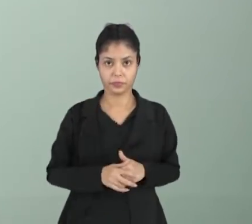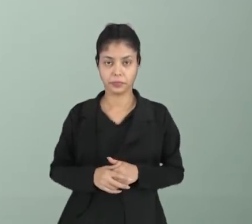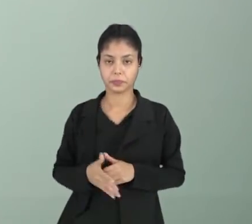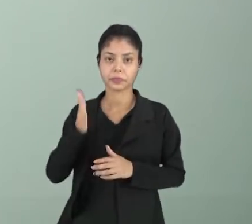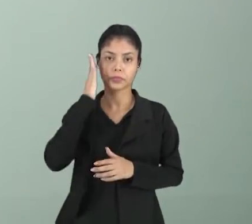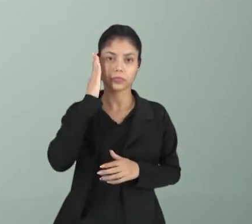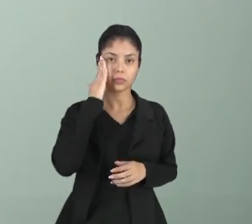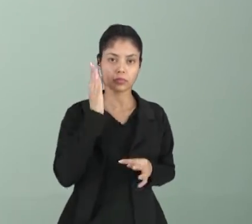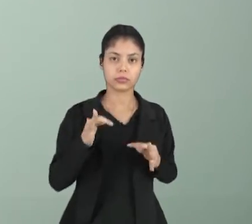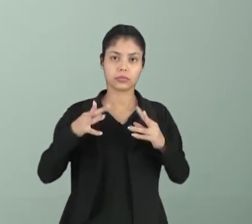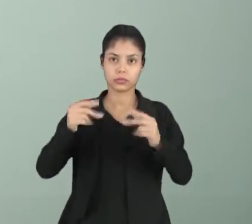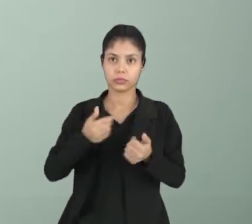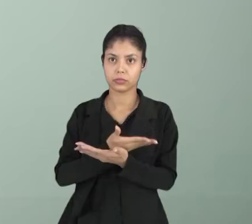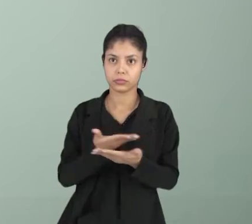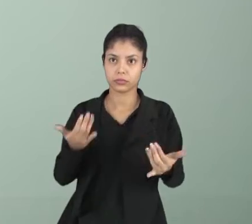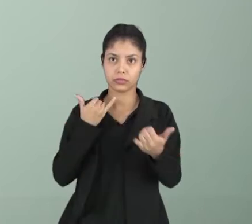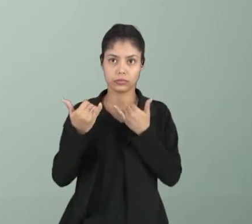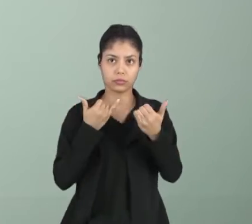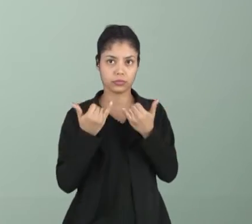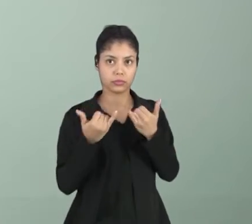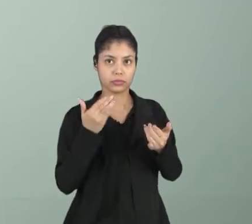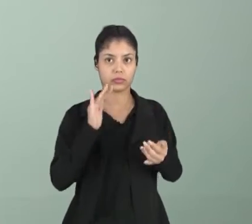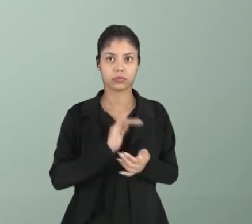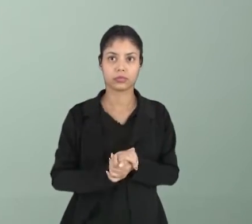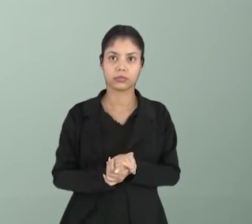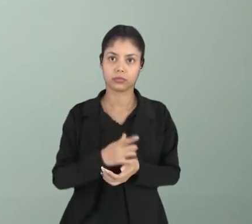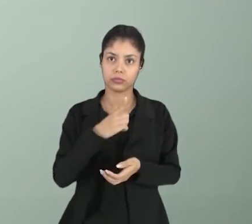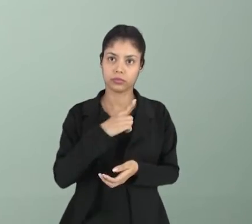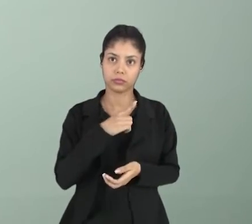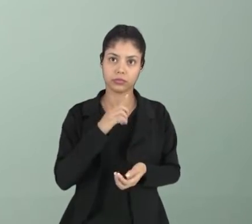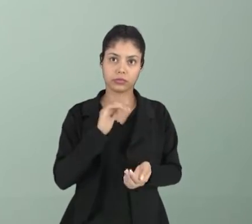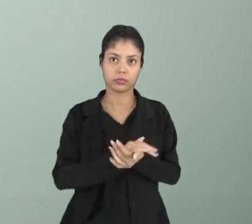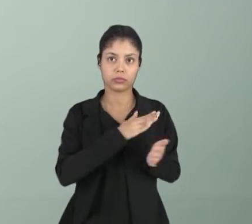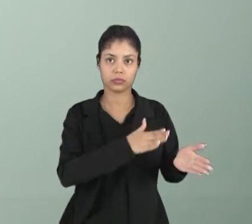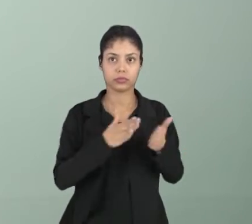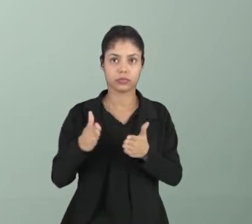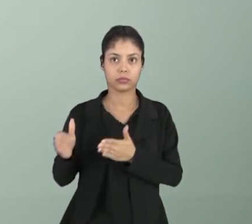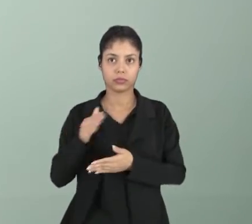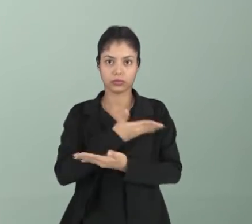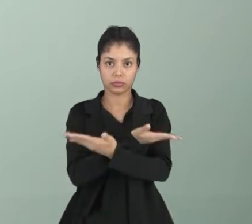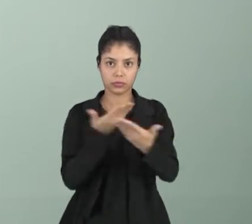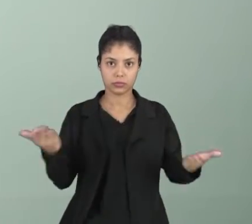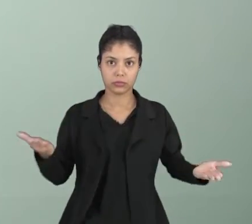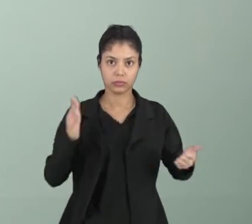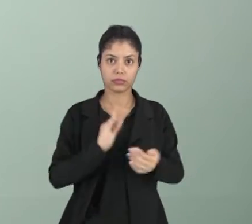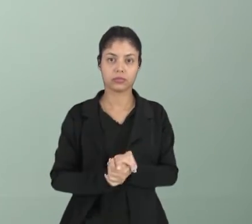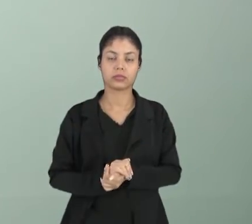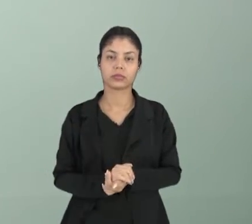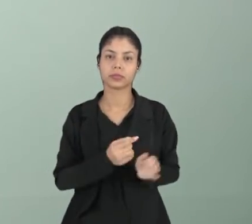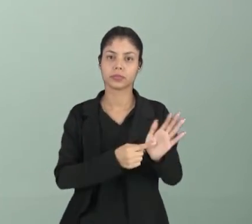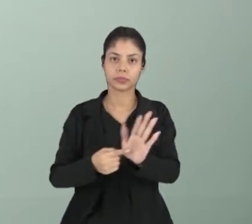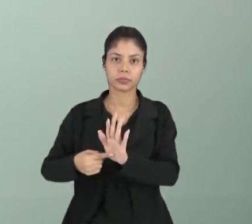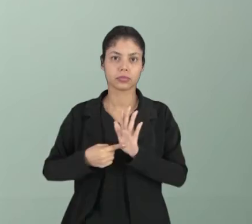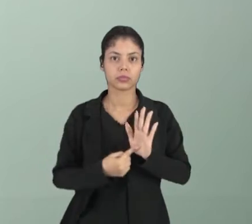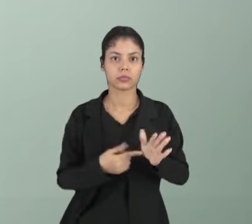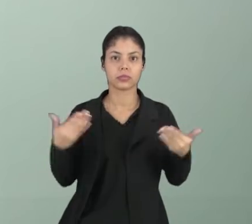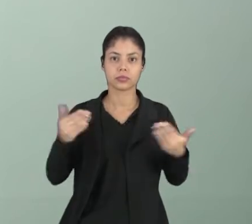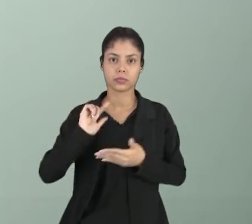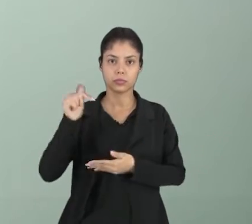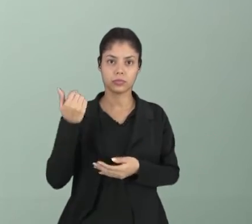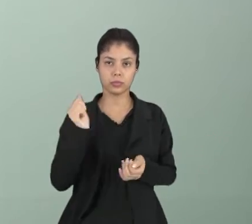a compreensão das informações, né, do que está sendo passado para vocês, do que está sendo mostrado,